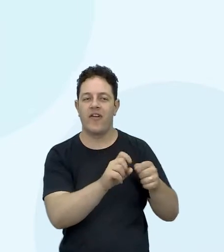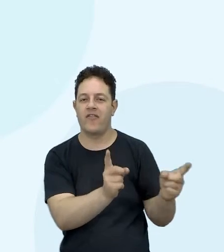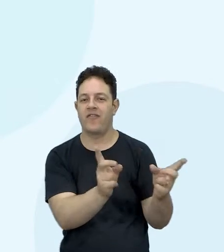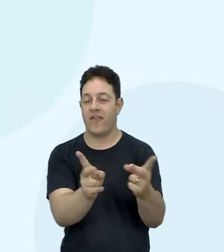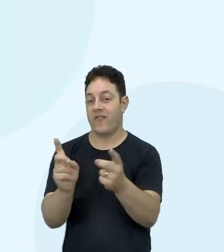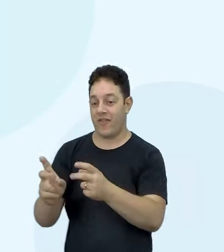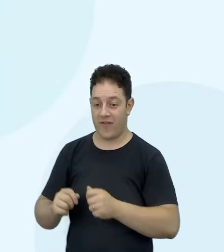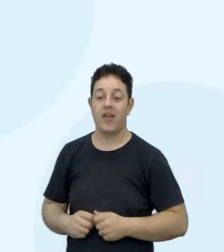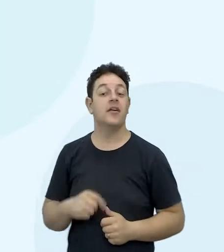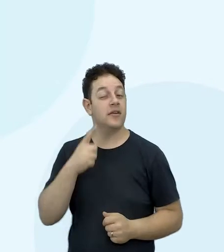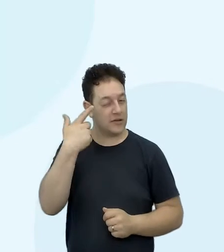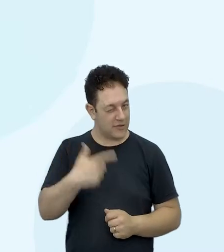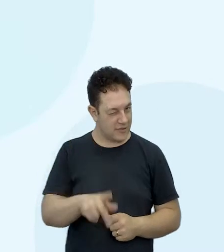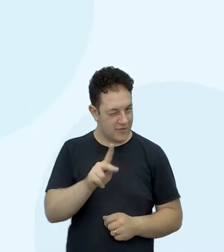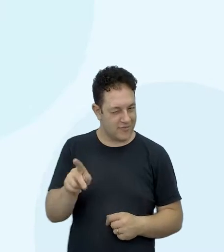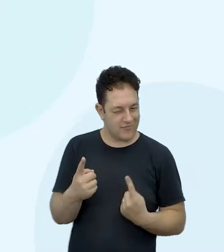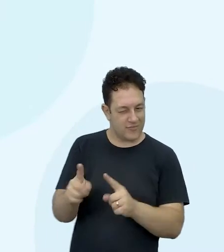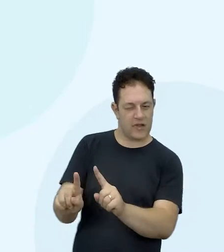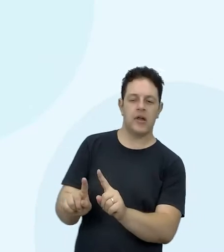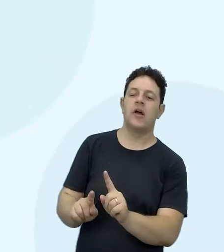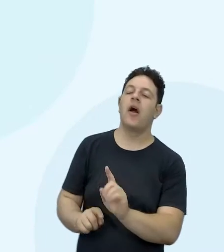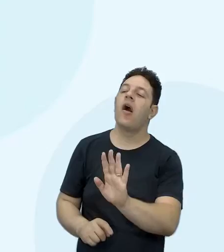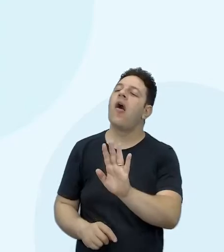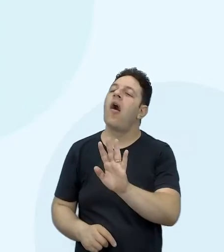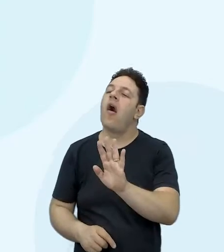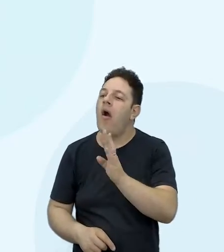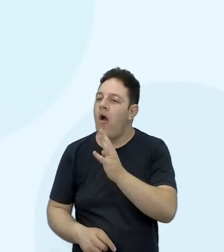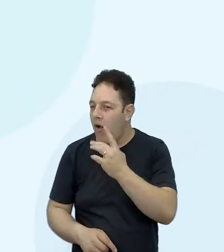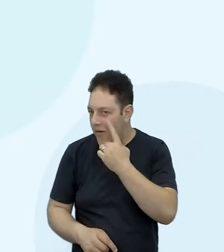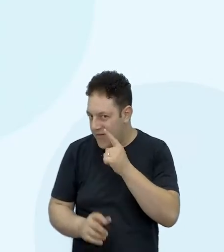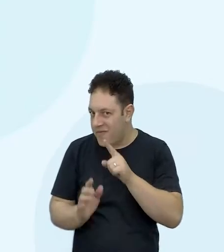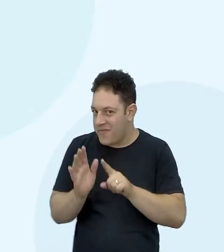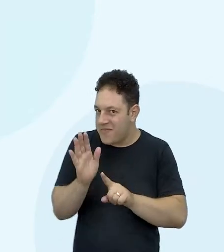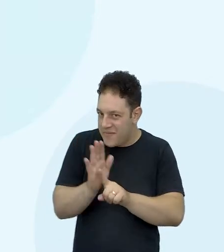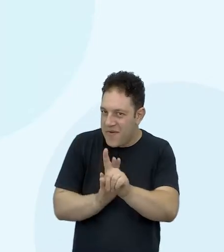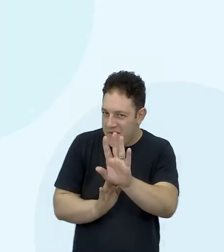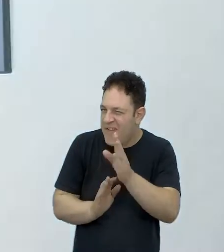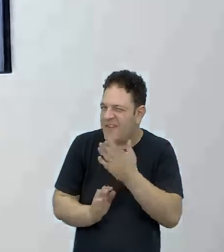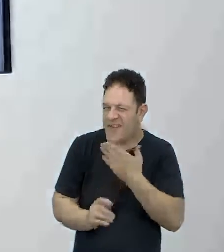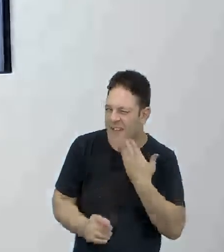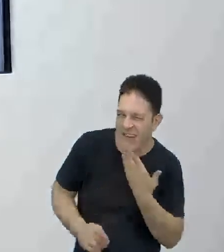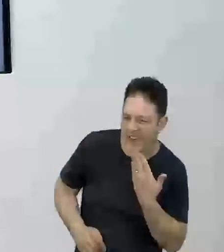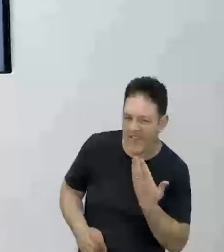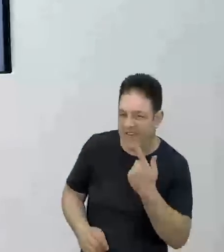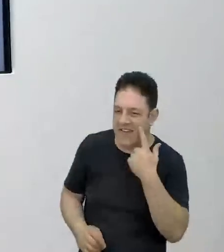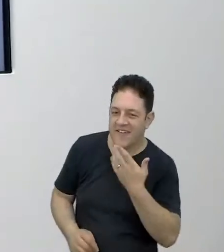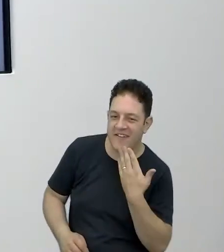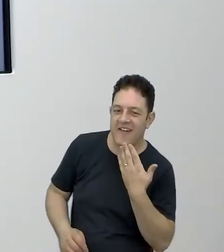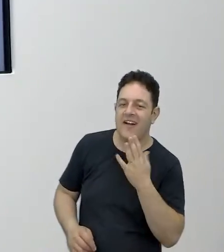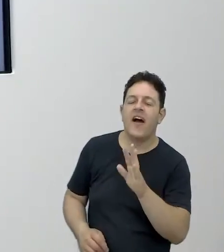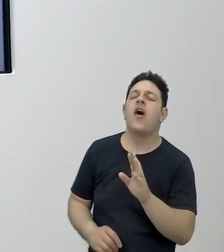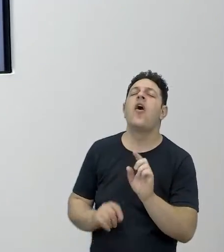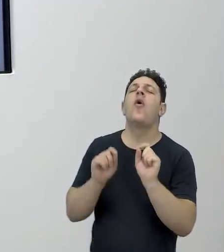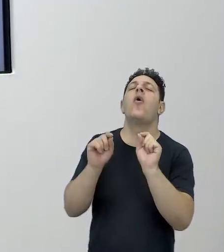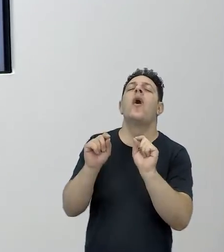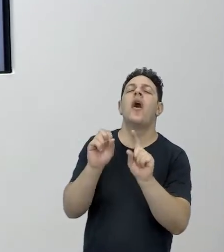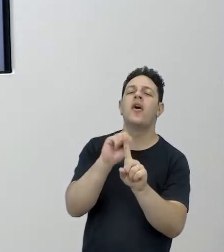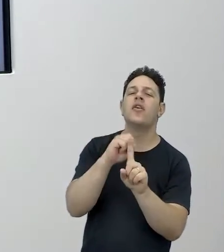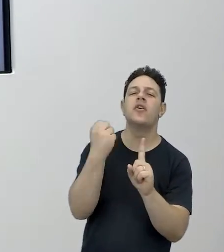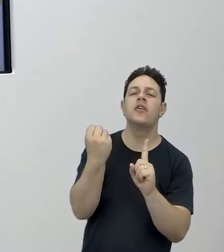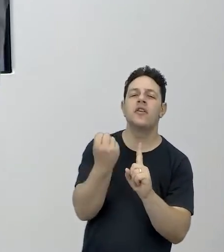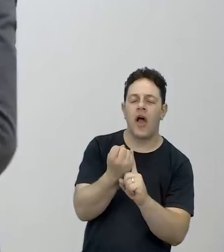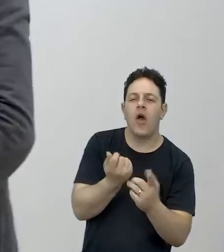novo. O que te vem na cabeça? Essa é fácil. O que é uma sociedade de